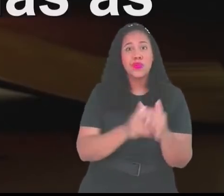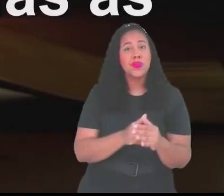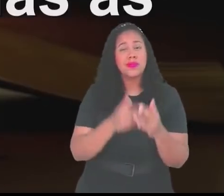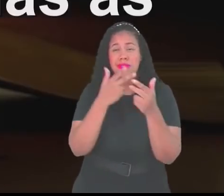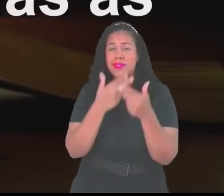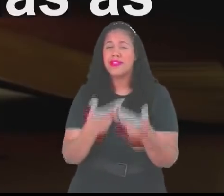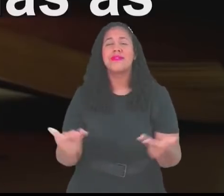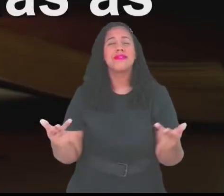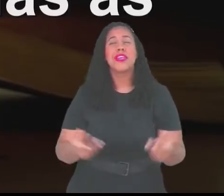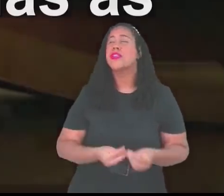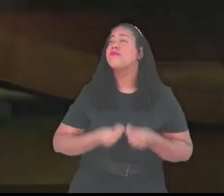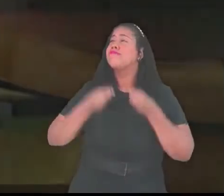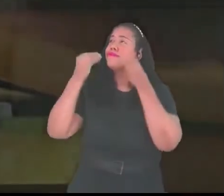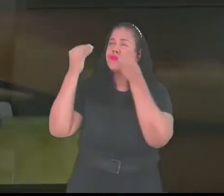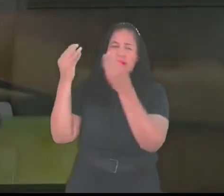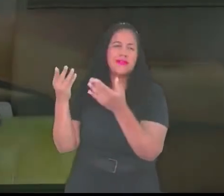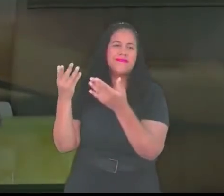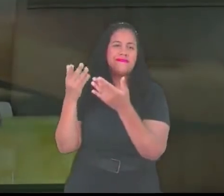coisas?